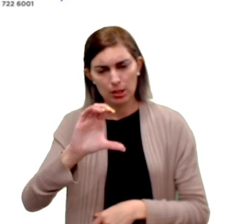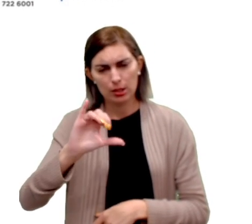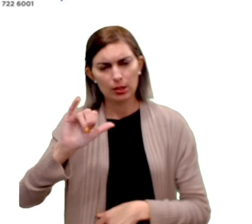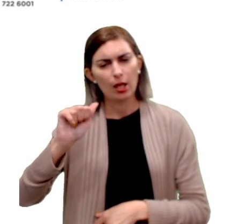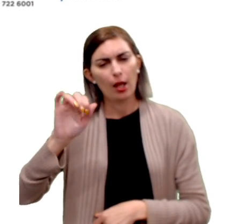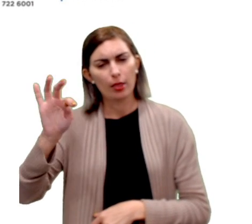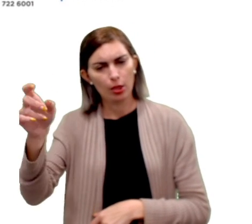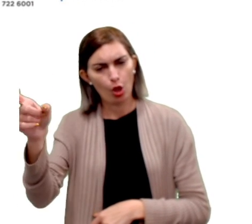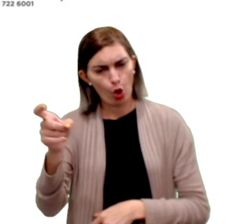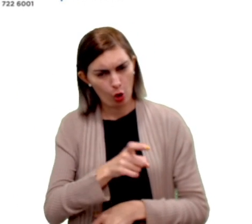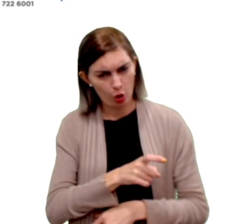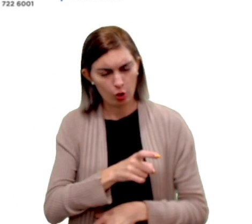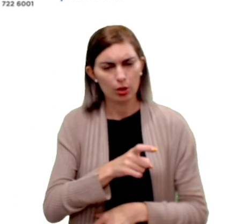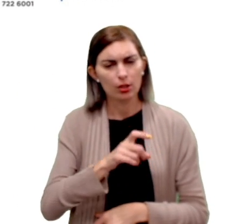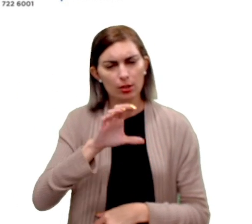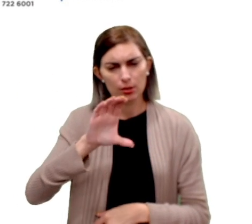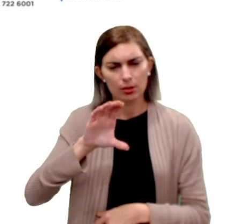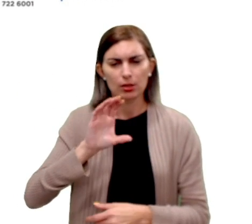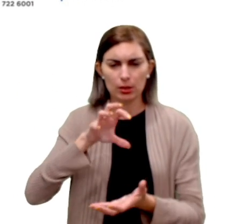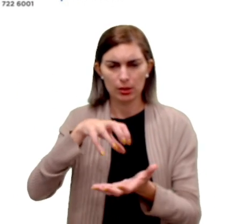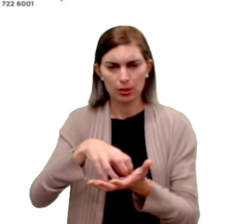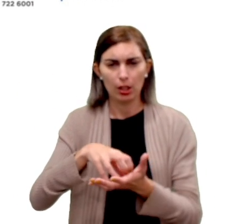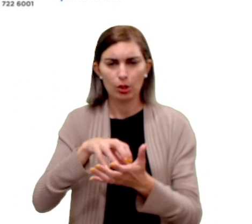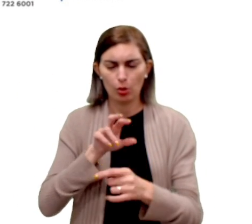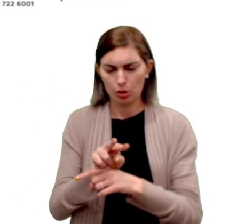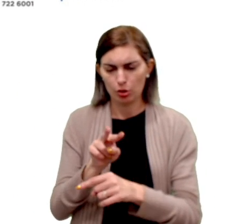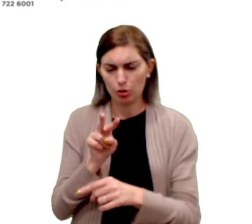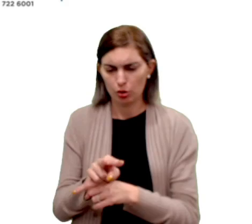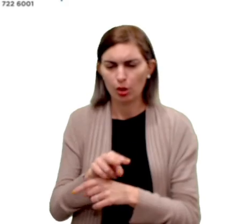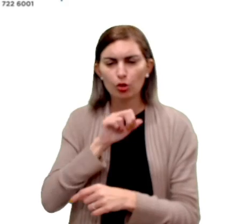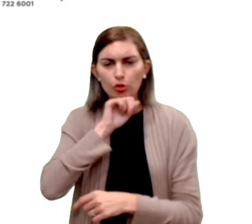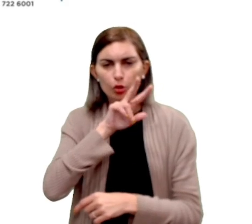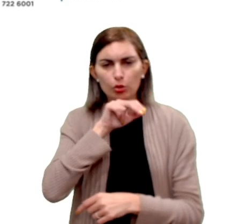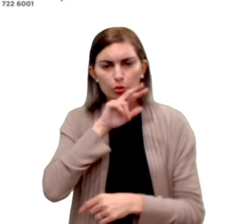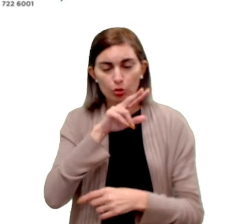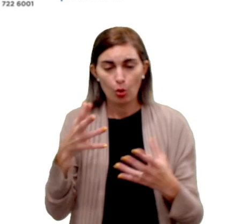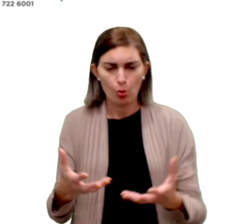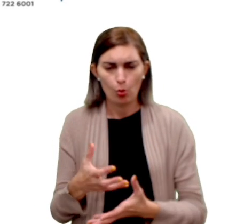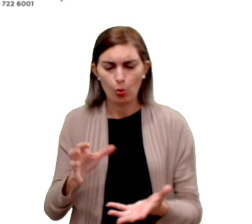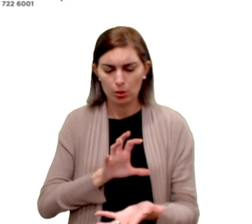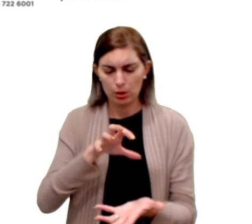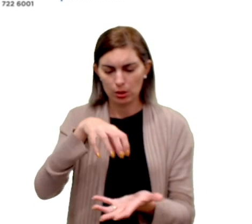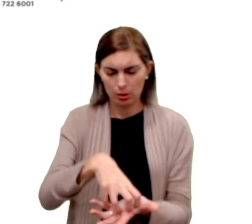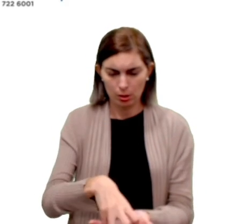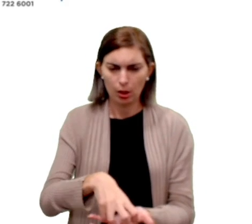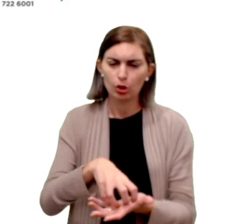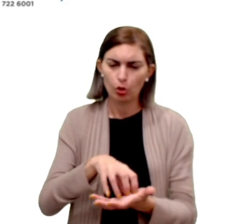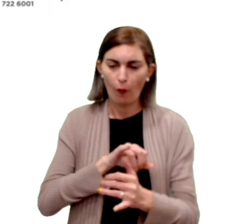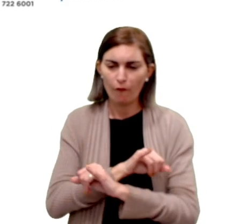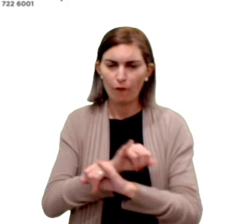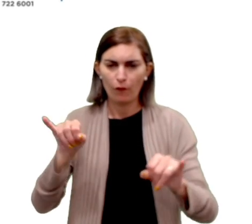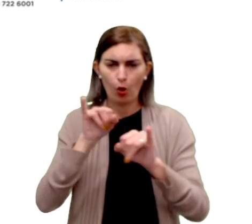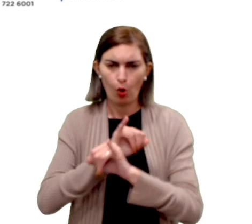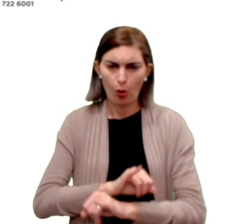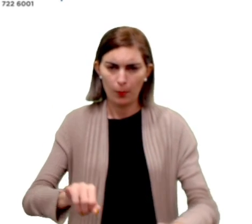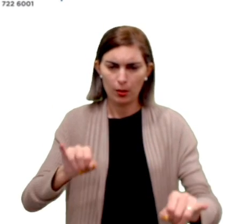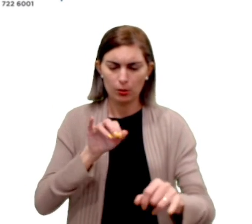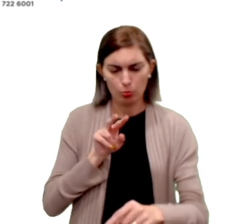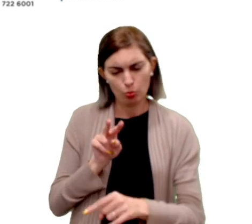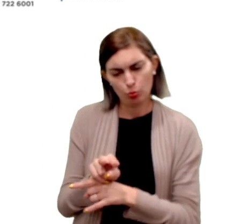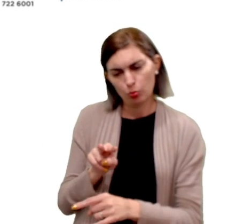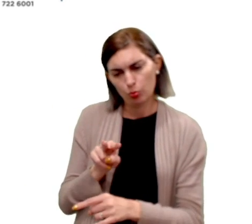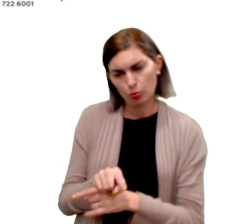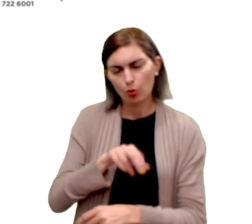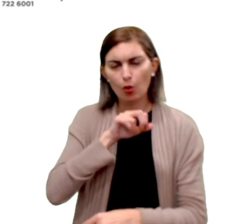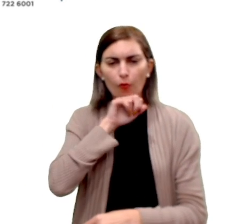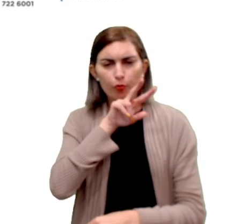CIATOX, porque antes era o Centro de Assistência Toxicológica e hoje é Centro de Informação e Assistência Toxicológica